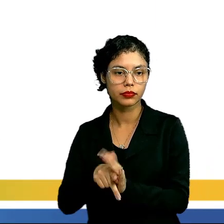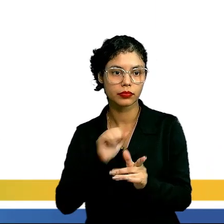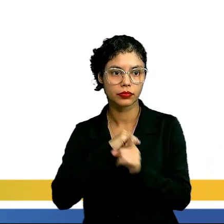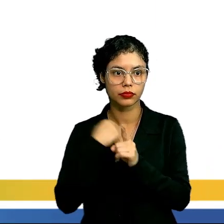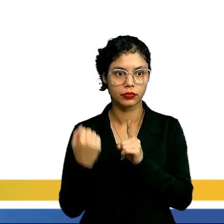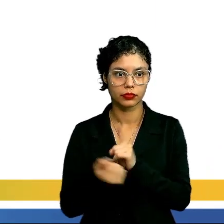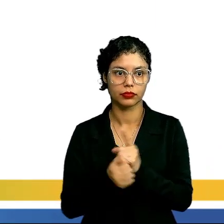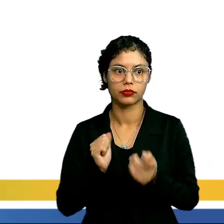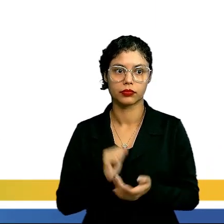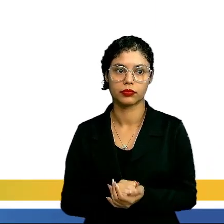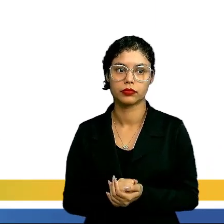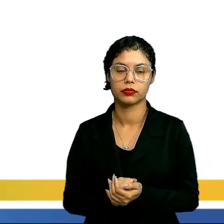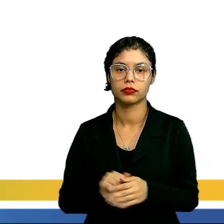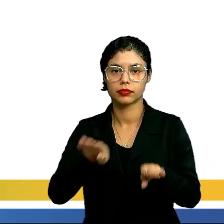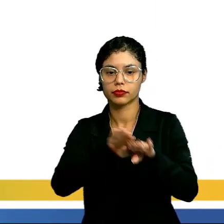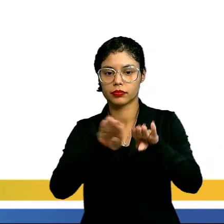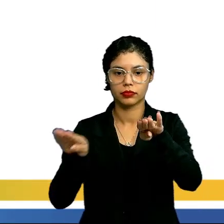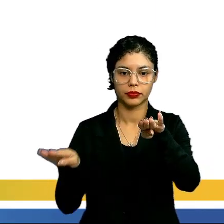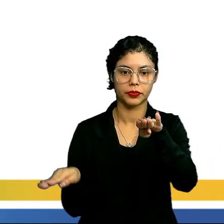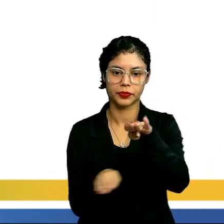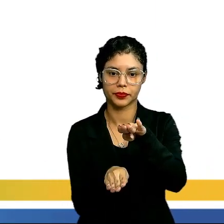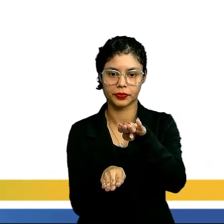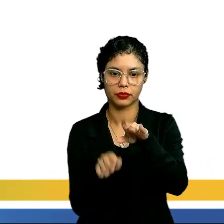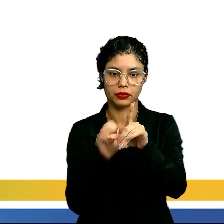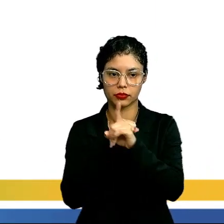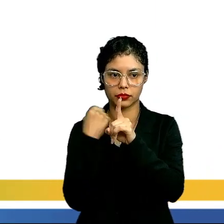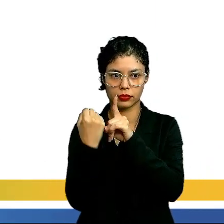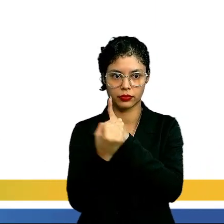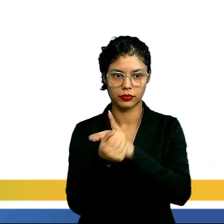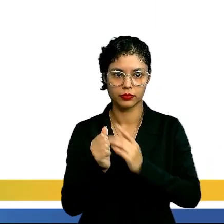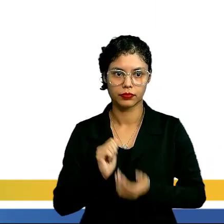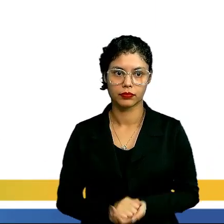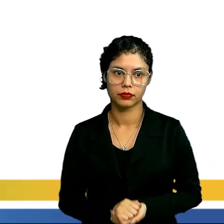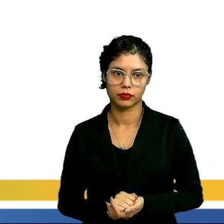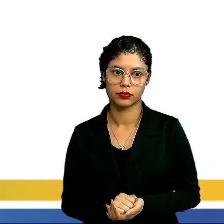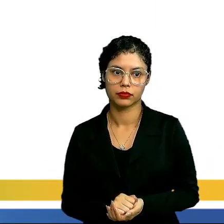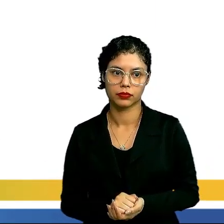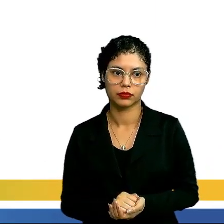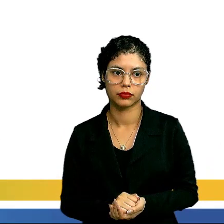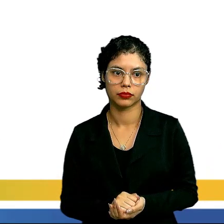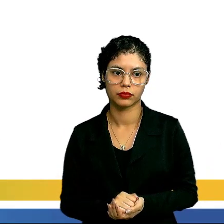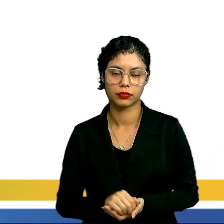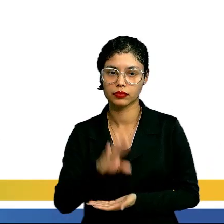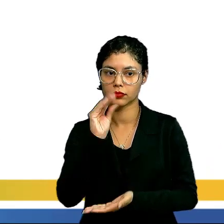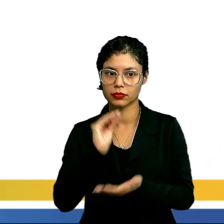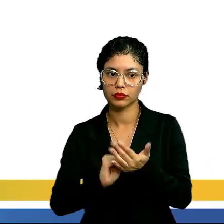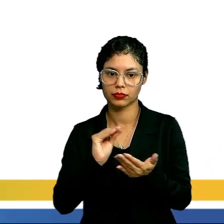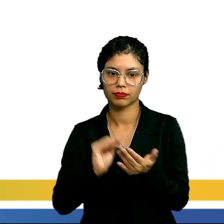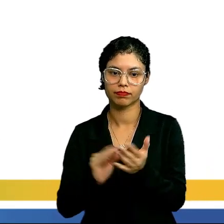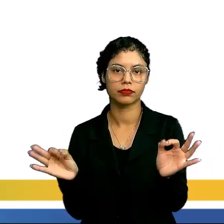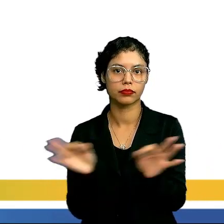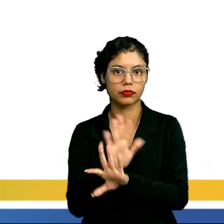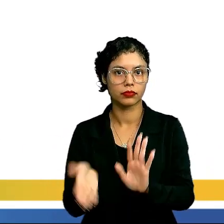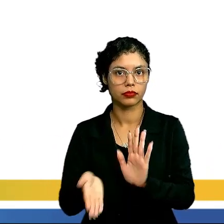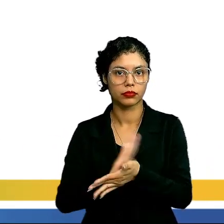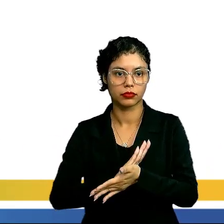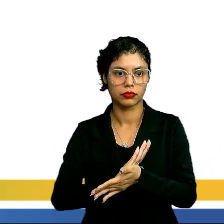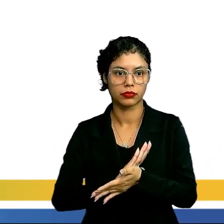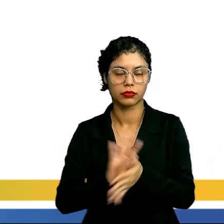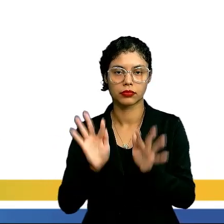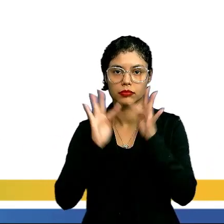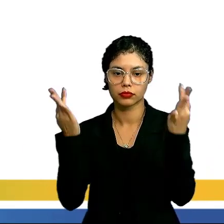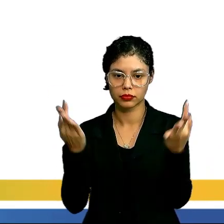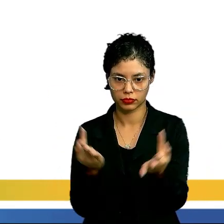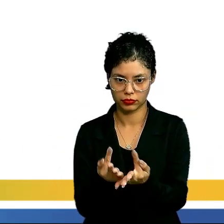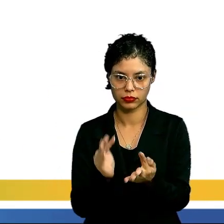sociedade. Nós temos a desigualdade social. Nós também podemos falar da desestruturação familiar.